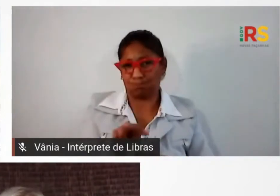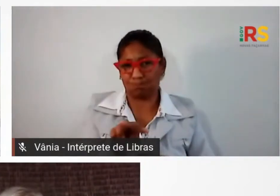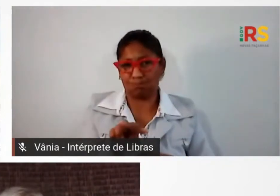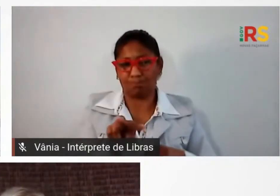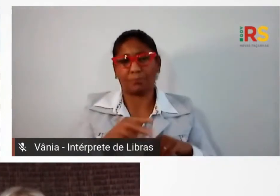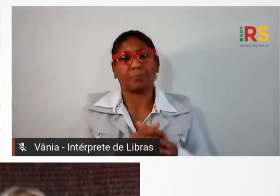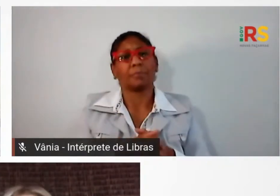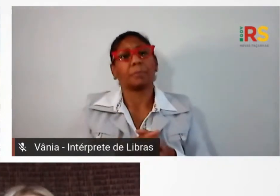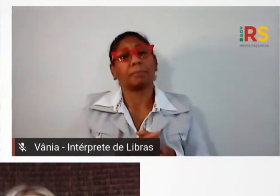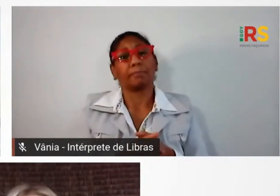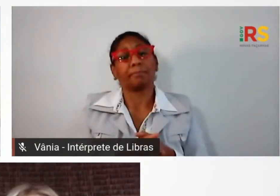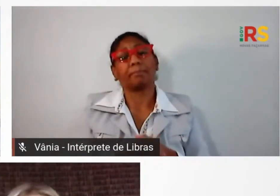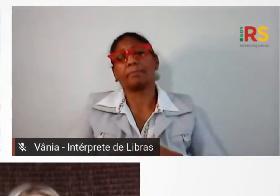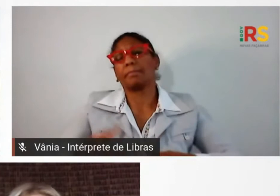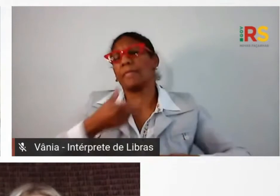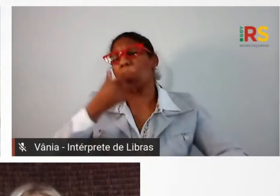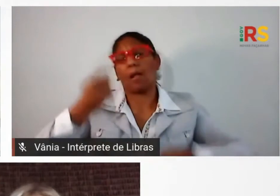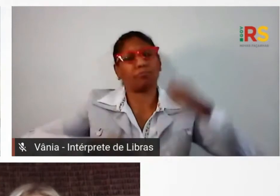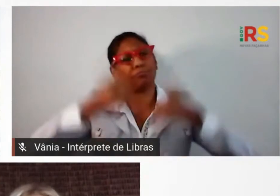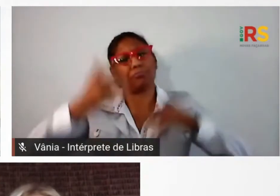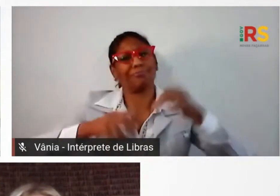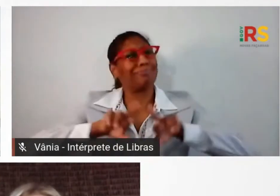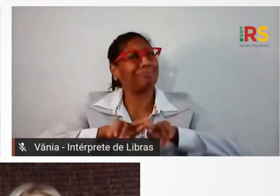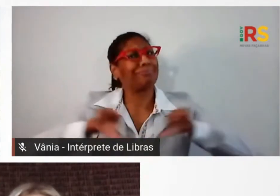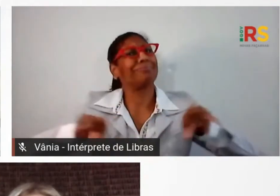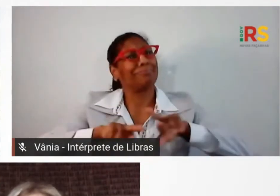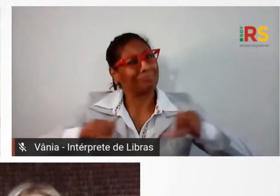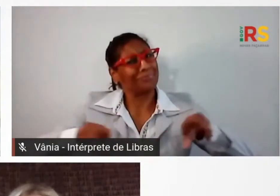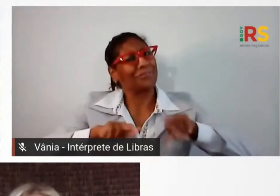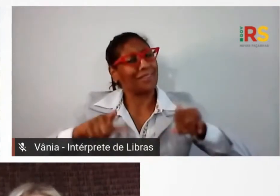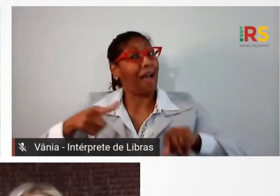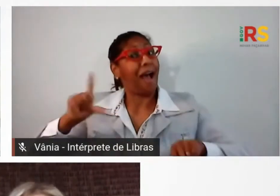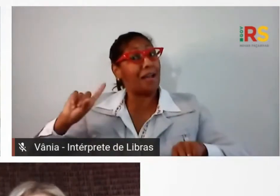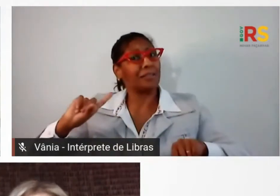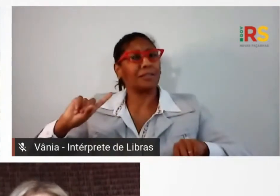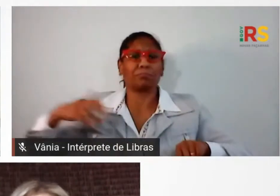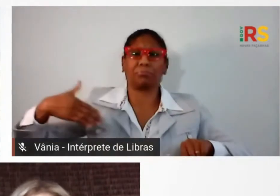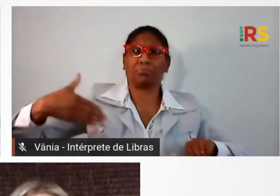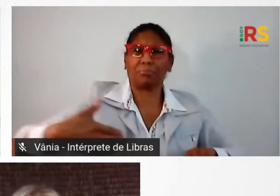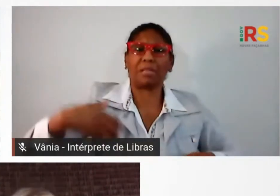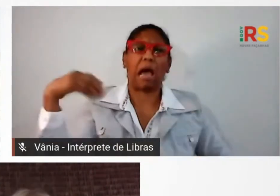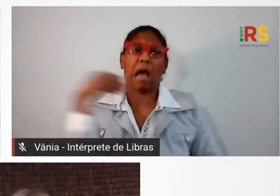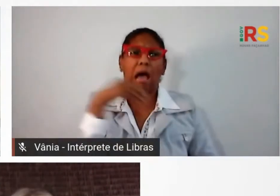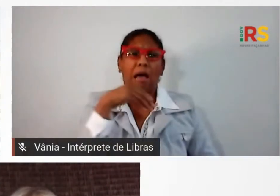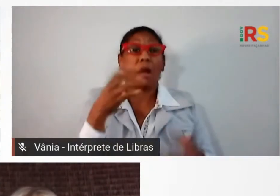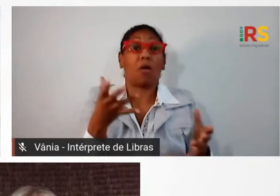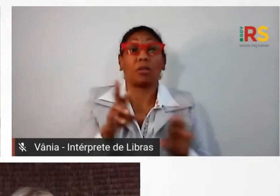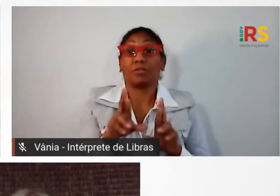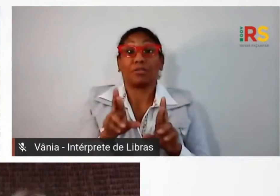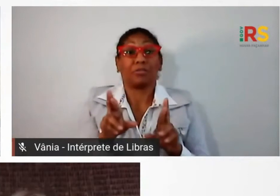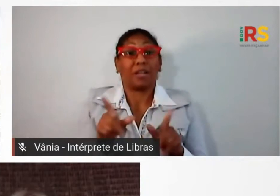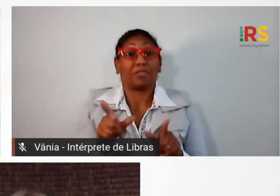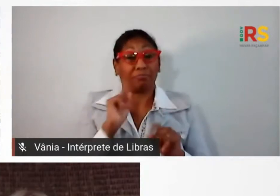o compartilhamento, é justamente falar um pouco dessa heterogeneidade, né, que a gente